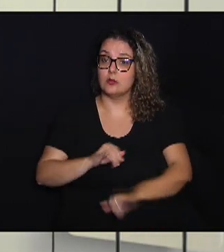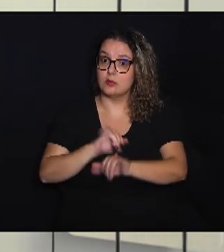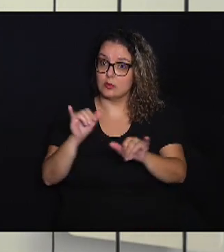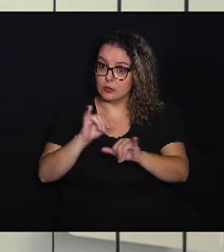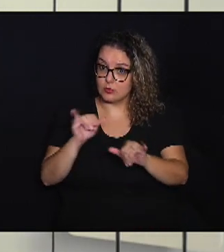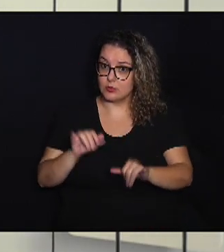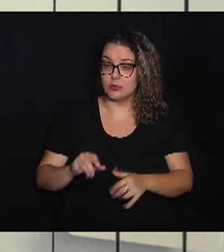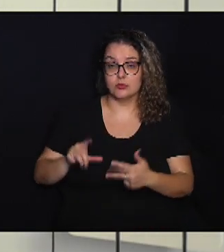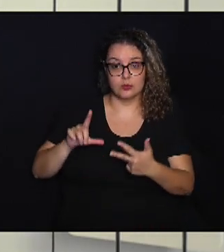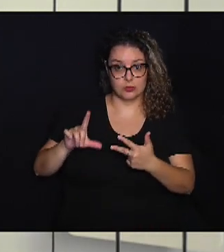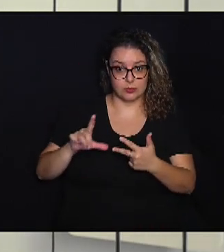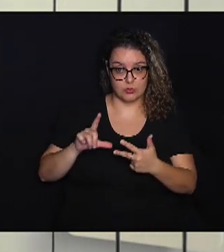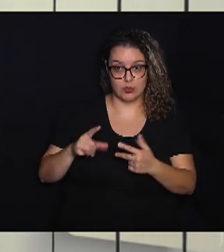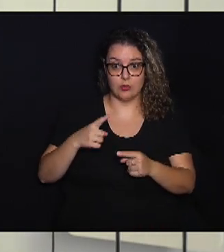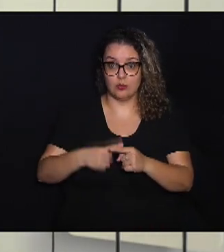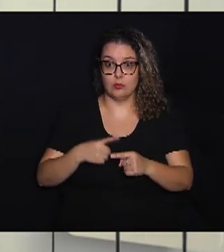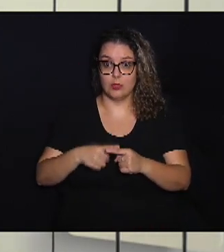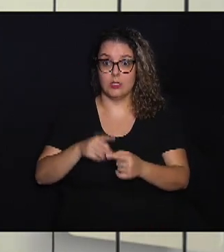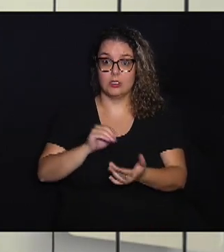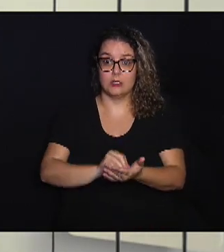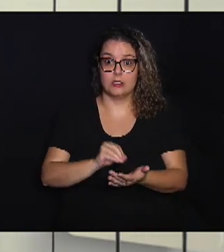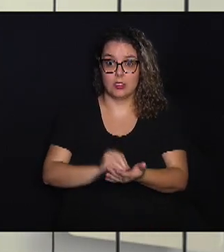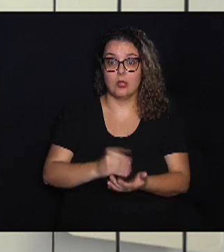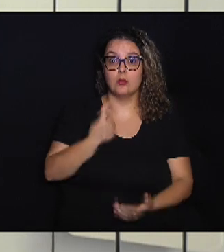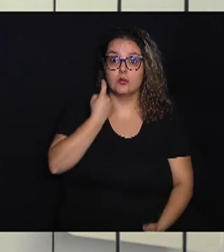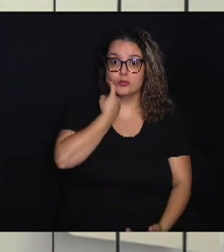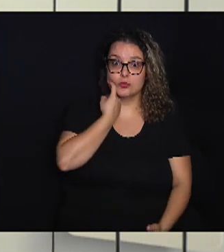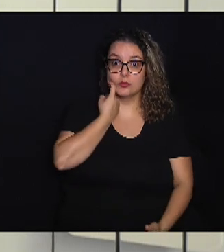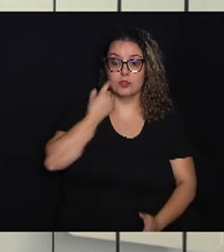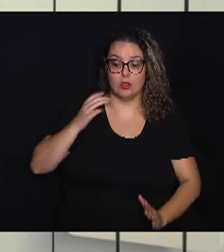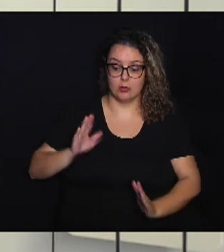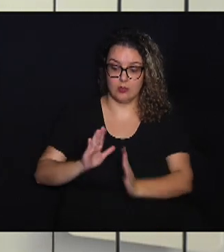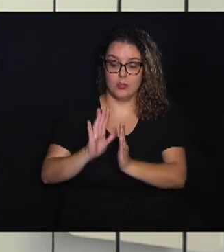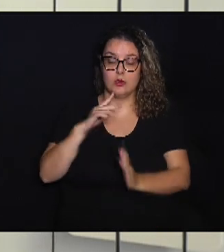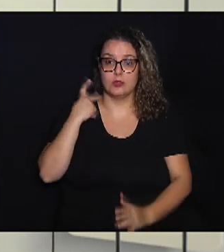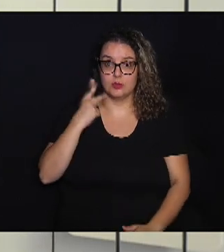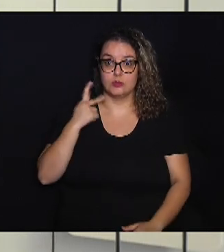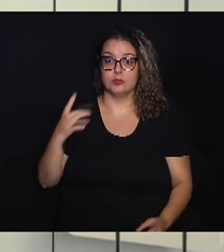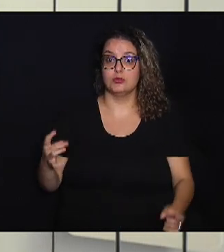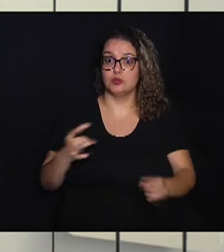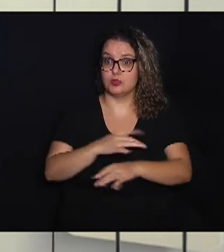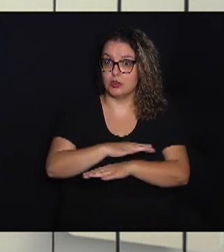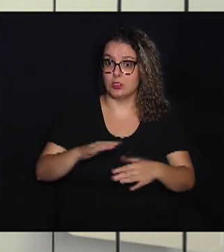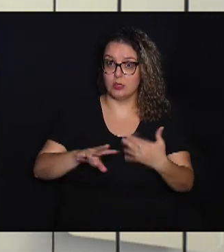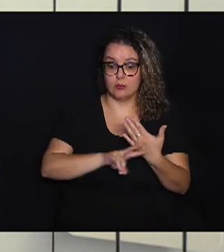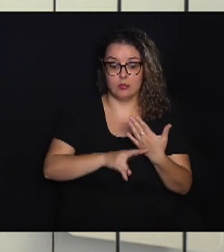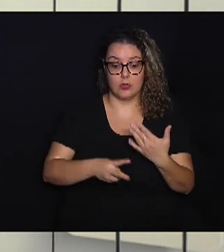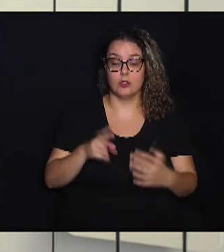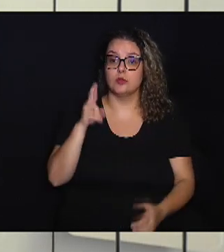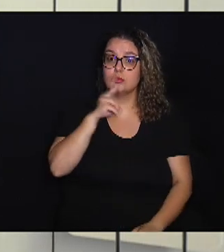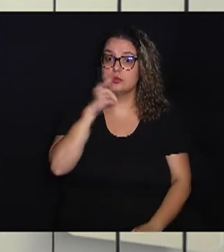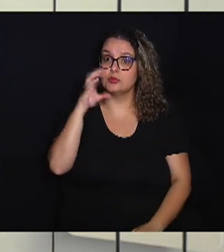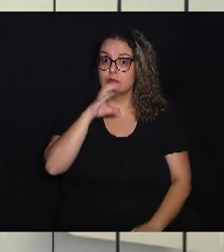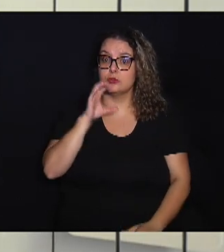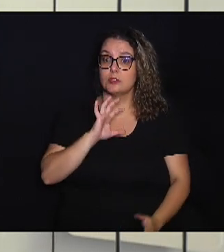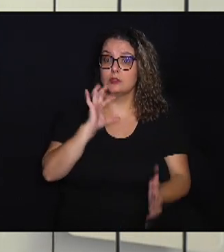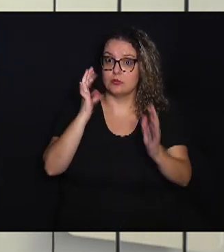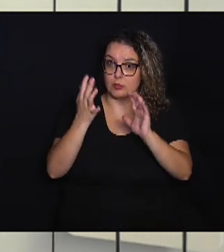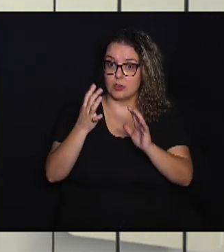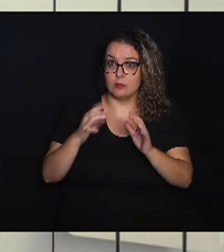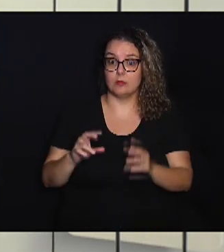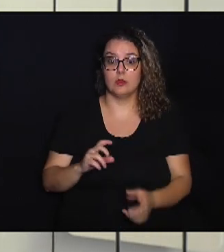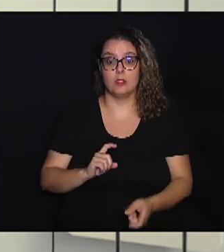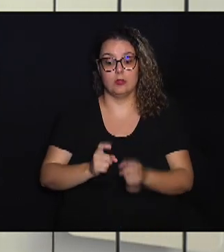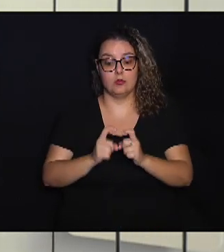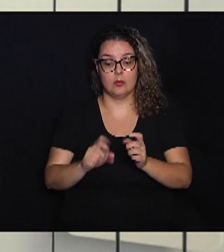do Legislativo, porque na última sexta, a Frente Parlamentar de Combate aos Efeitos da Emergência Climática se reuniu pela